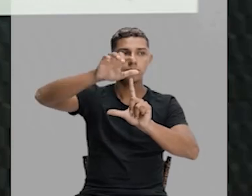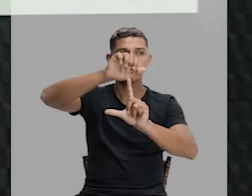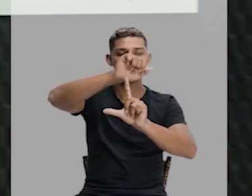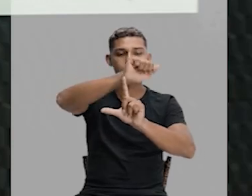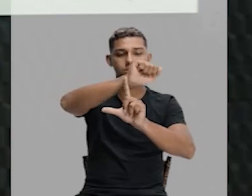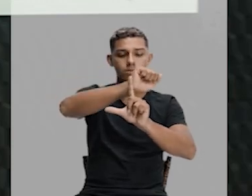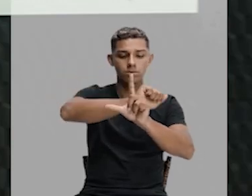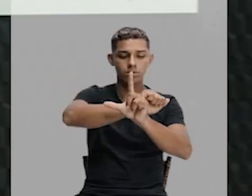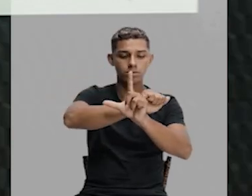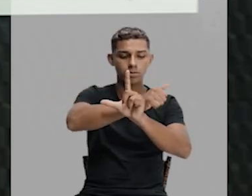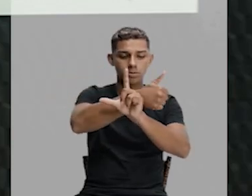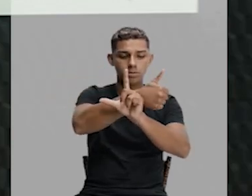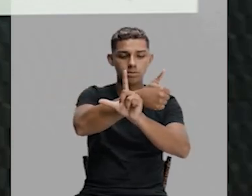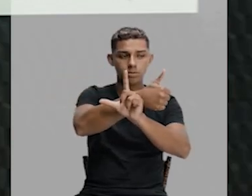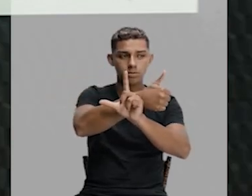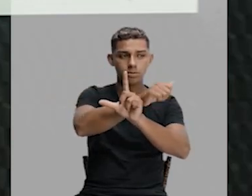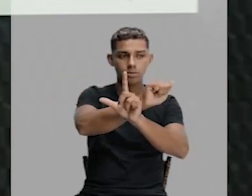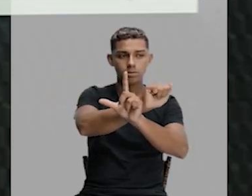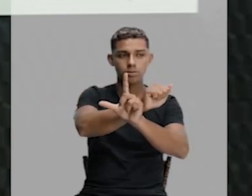A1,